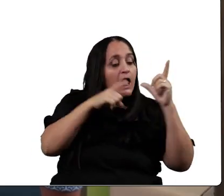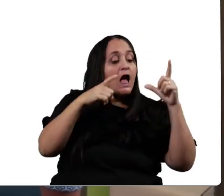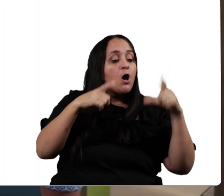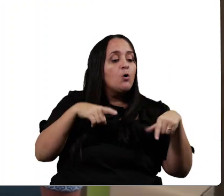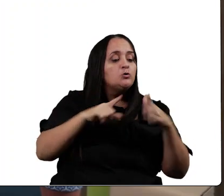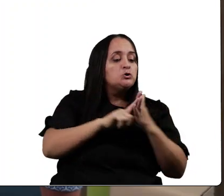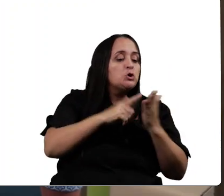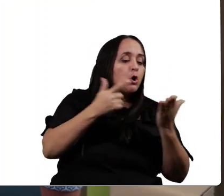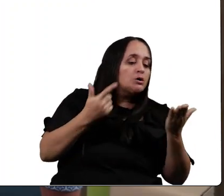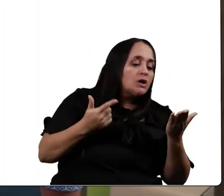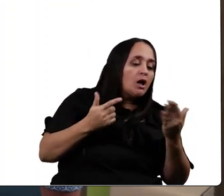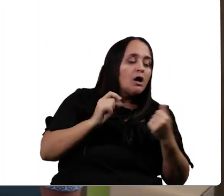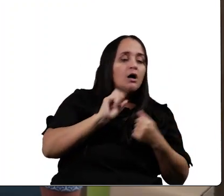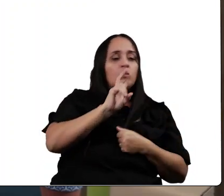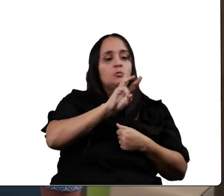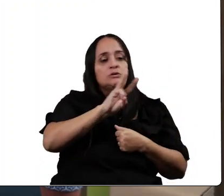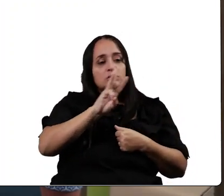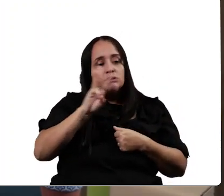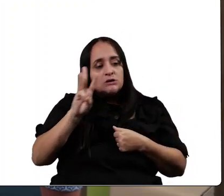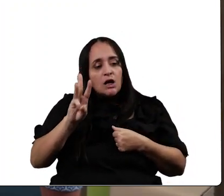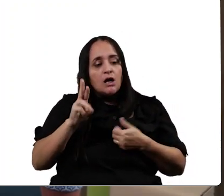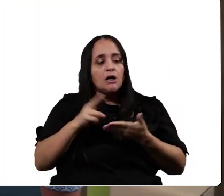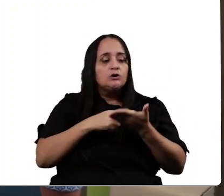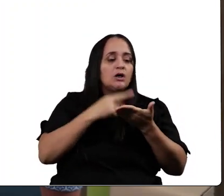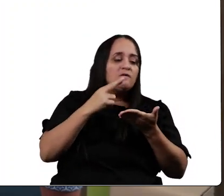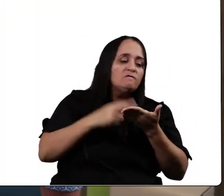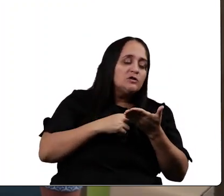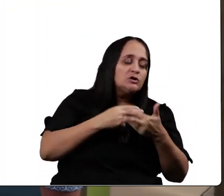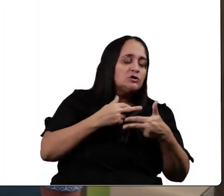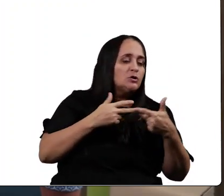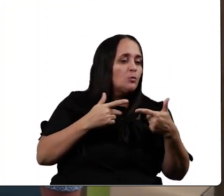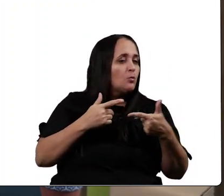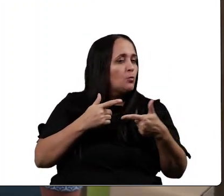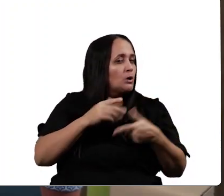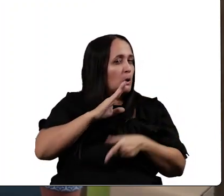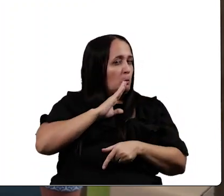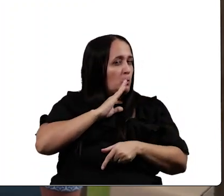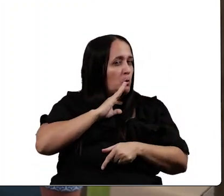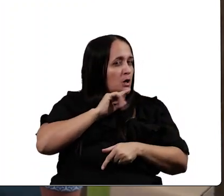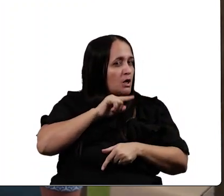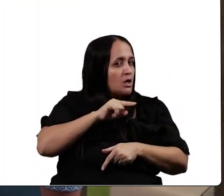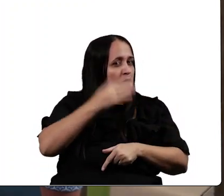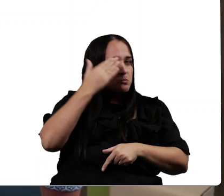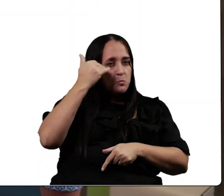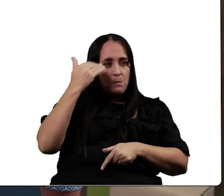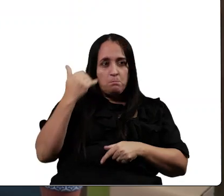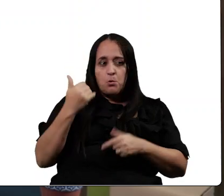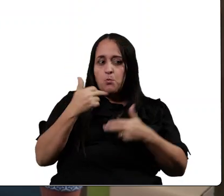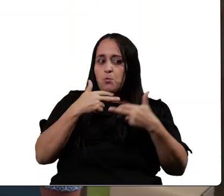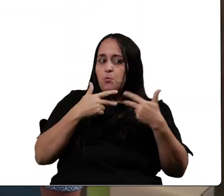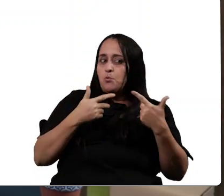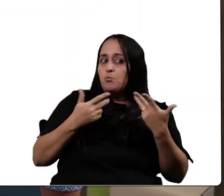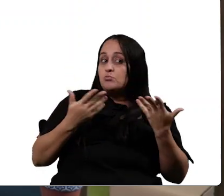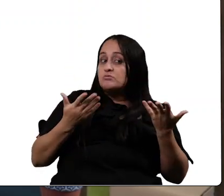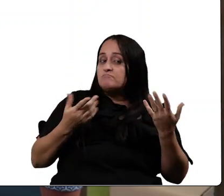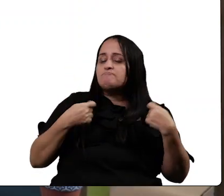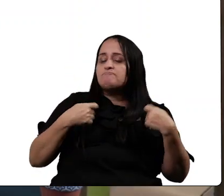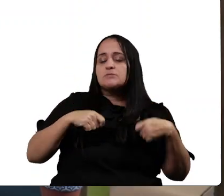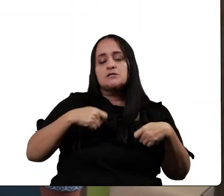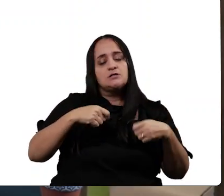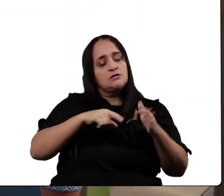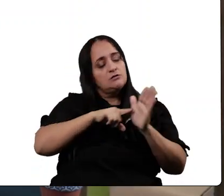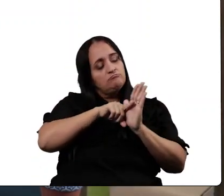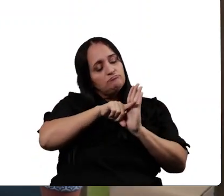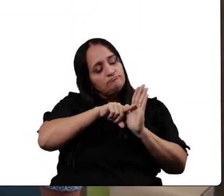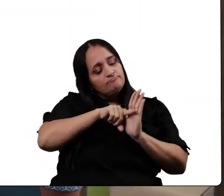fonte confiável, se veio de algum site de peso, né? Site que a gente sabe que ele vai informar